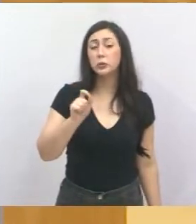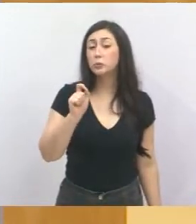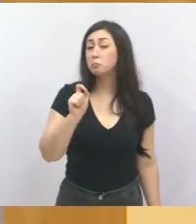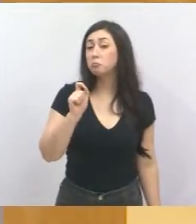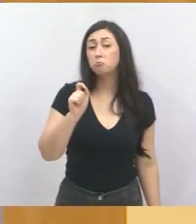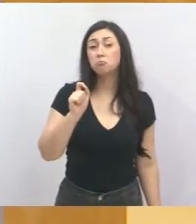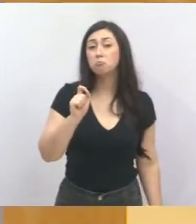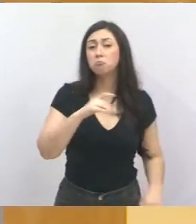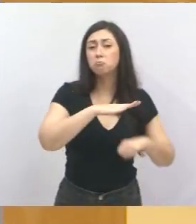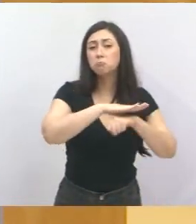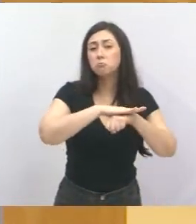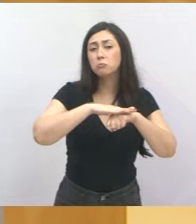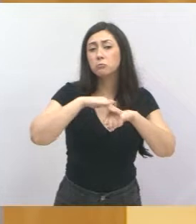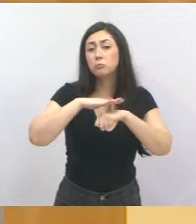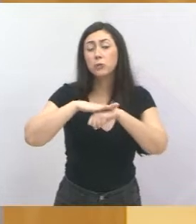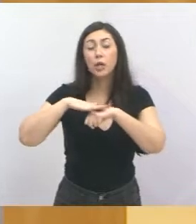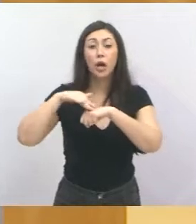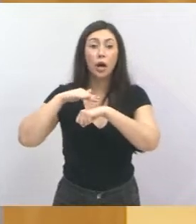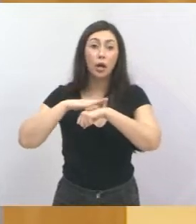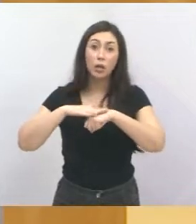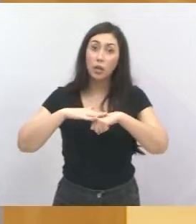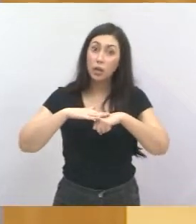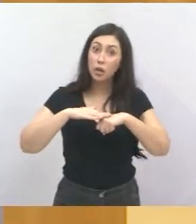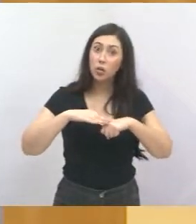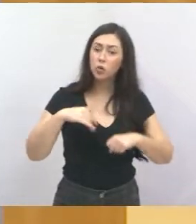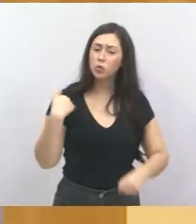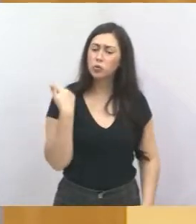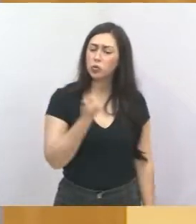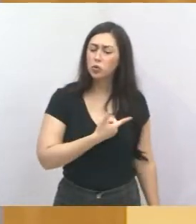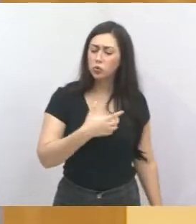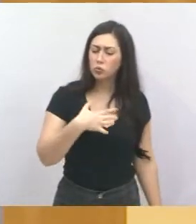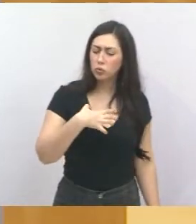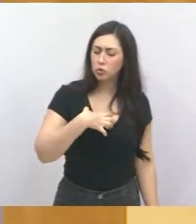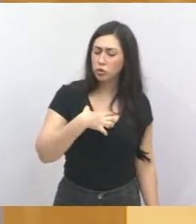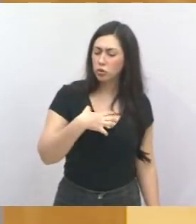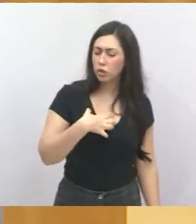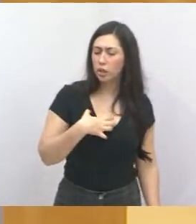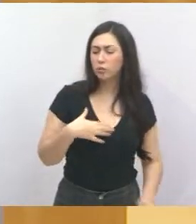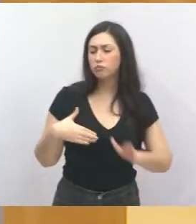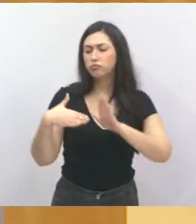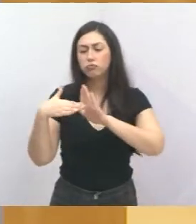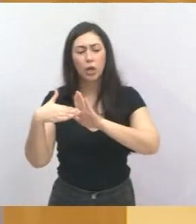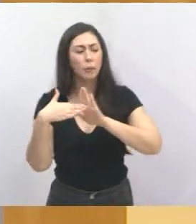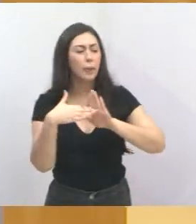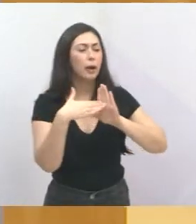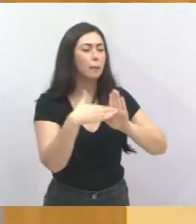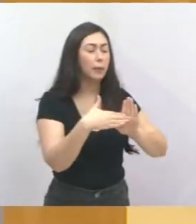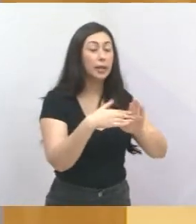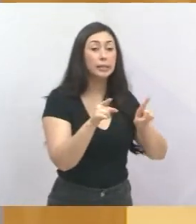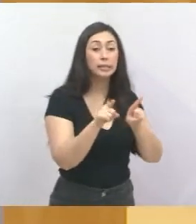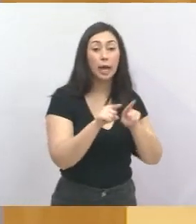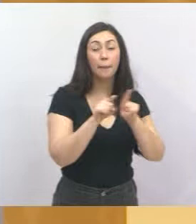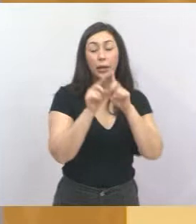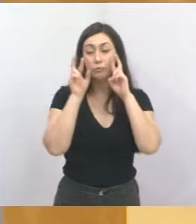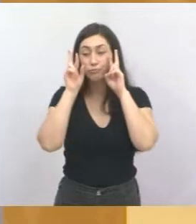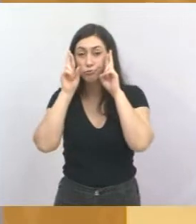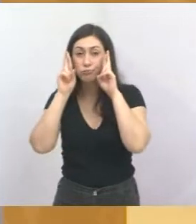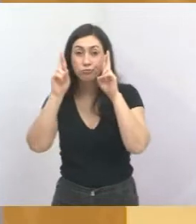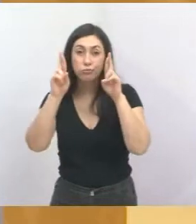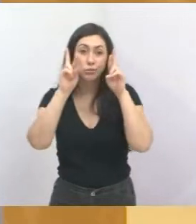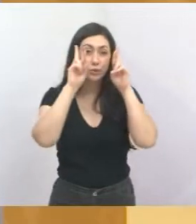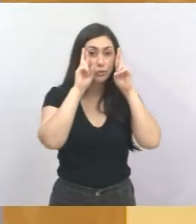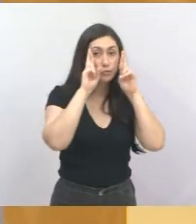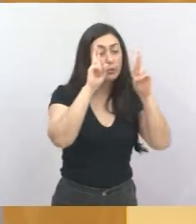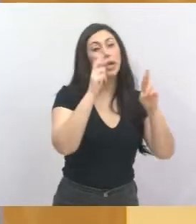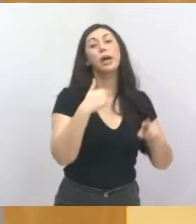de afetividade? Qual é o nosso comportamento com relação às pessoas, o respeito às pessoas, não é?